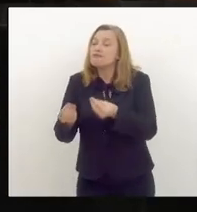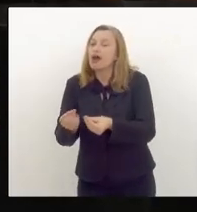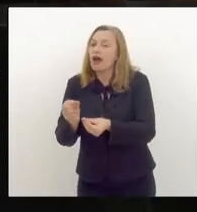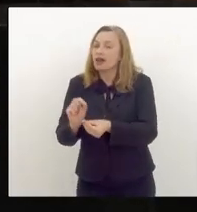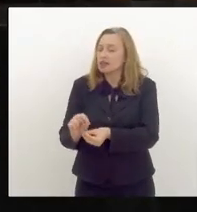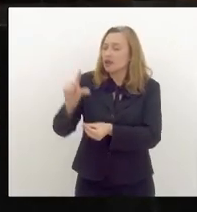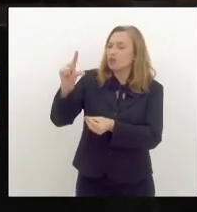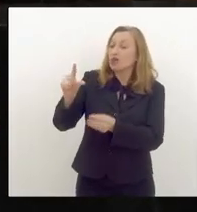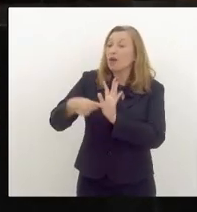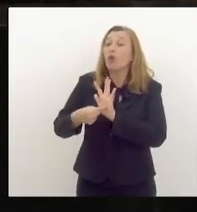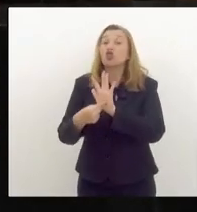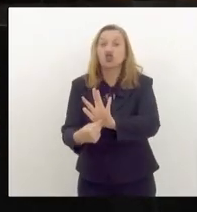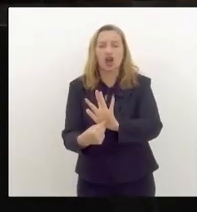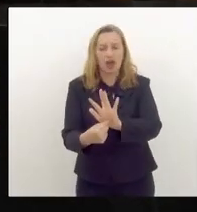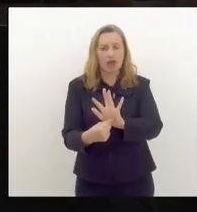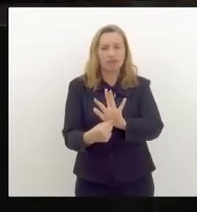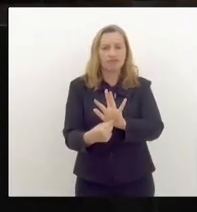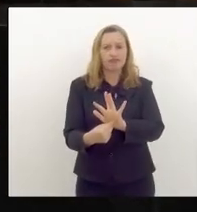amostrar